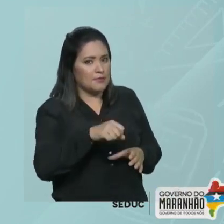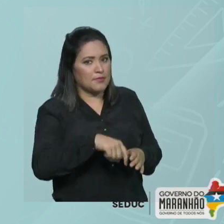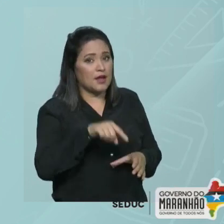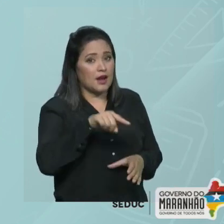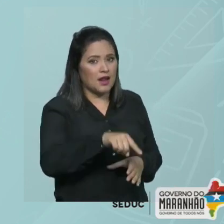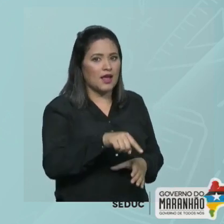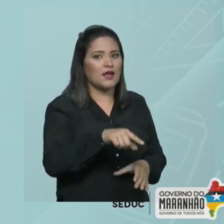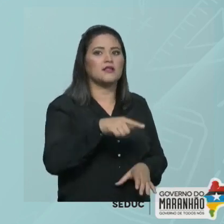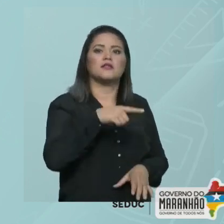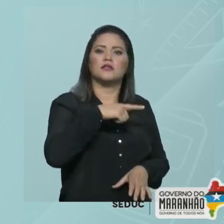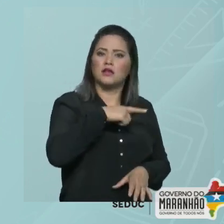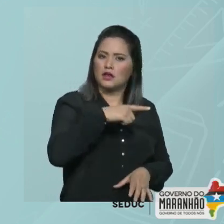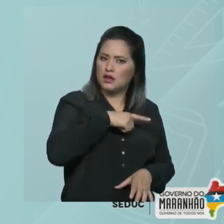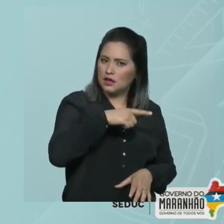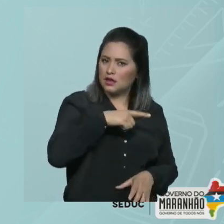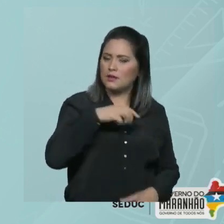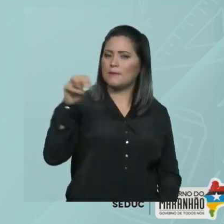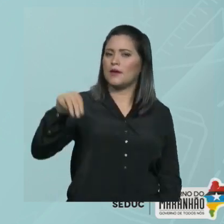de matemática financeira.